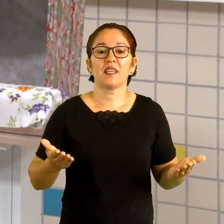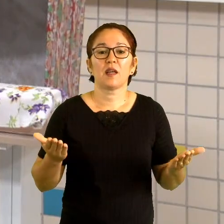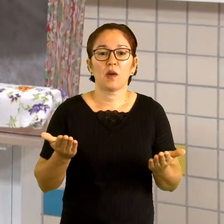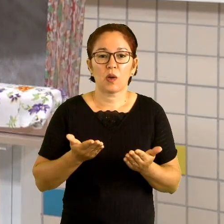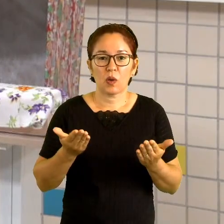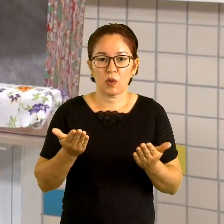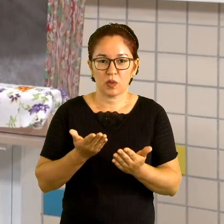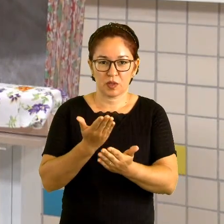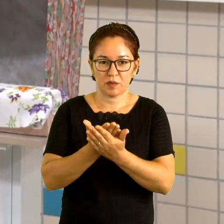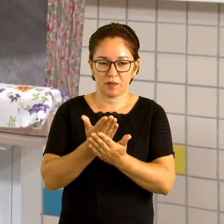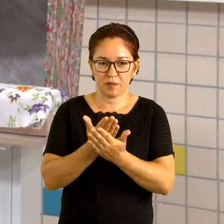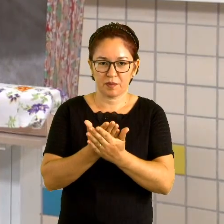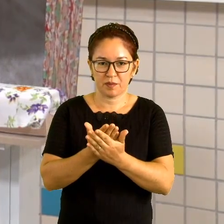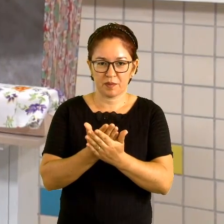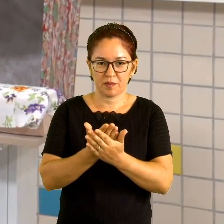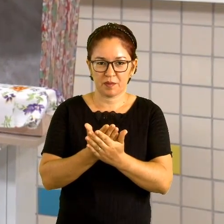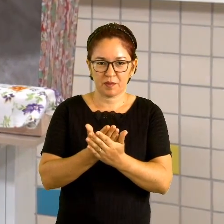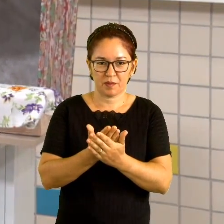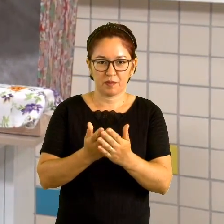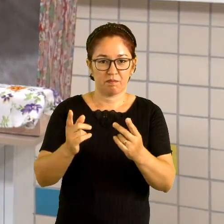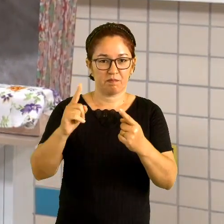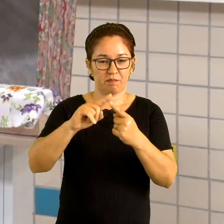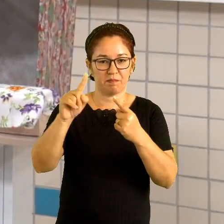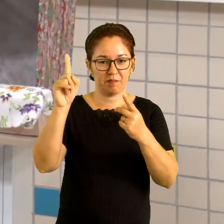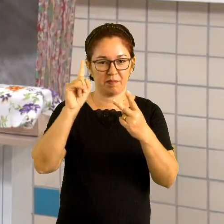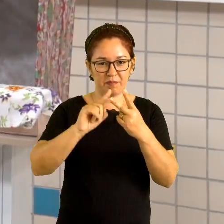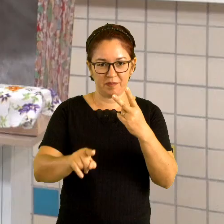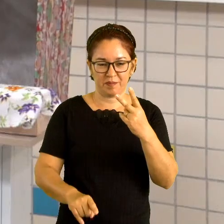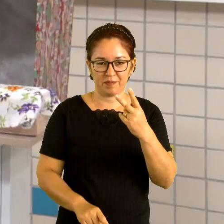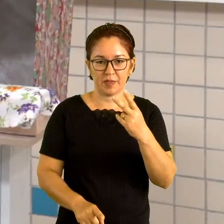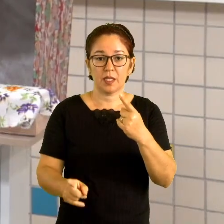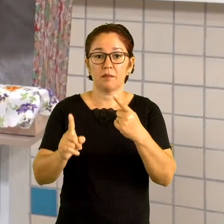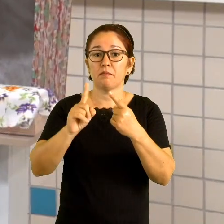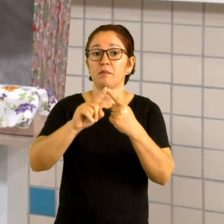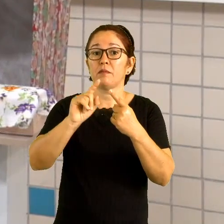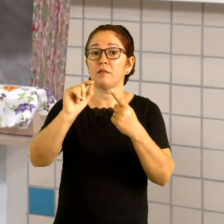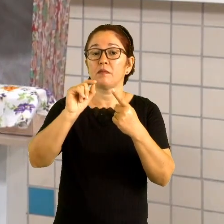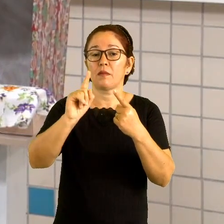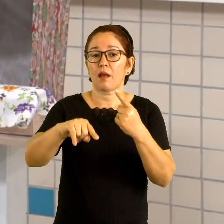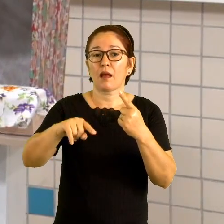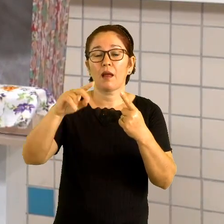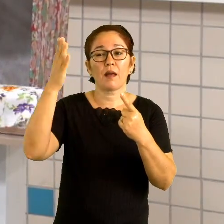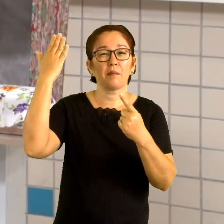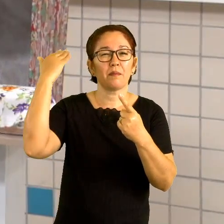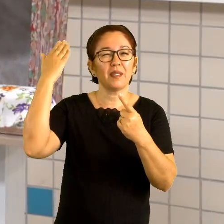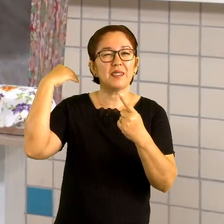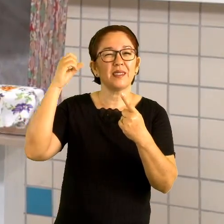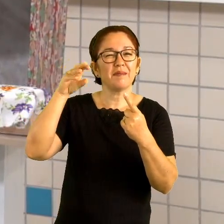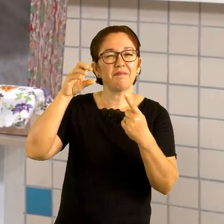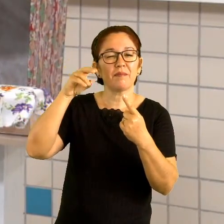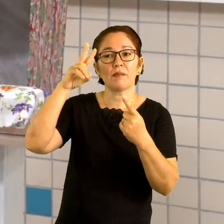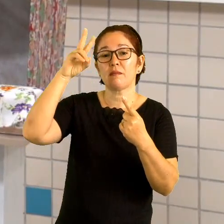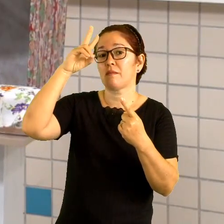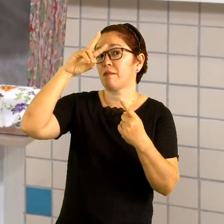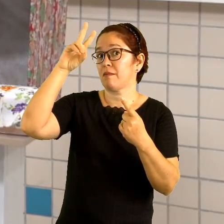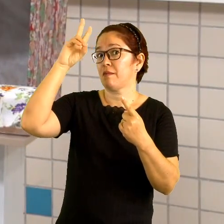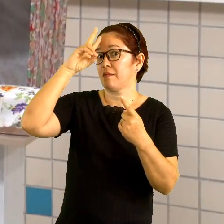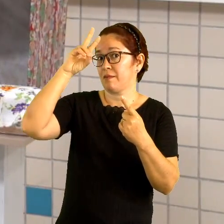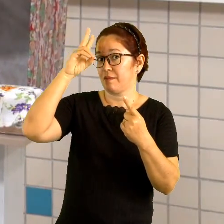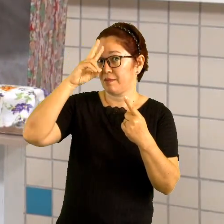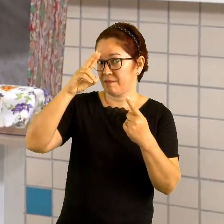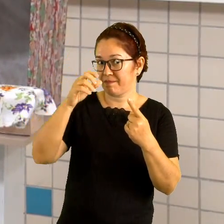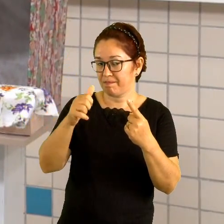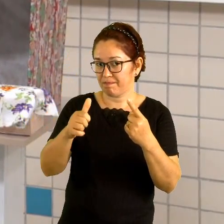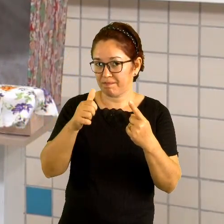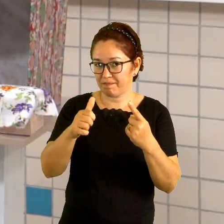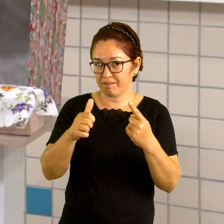em duas partes. A primeira parte, nós vamos fazer uma revisão geral de todas as outras aulas desse bloco.